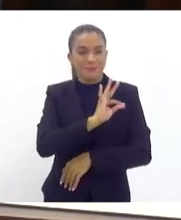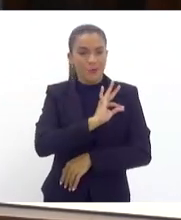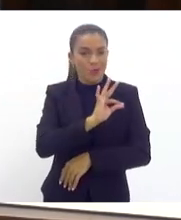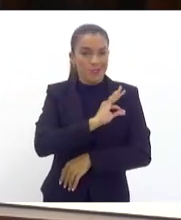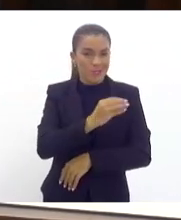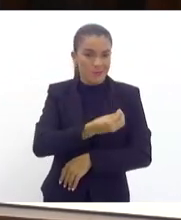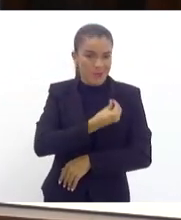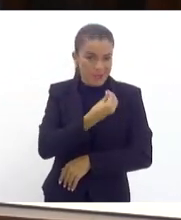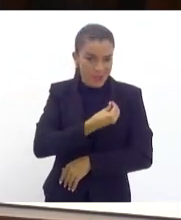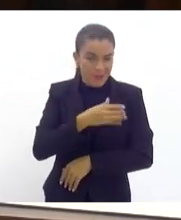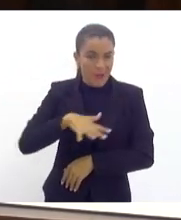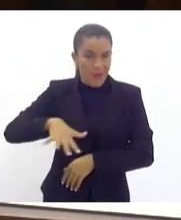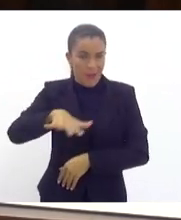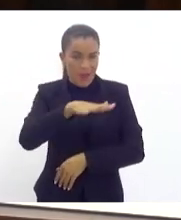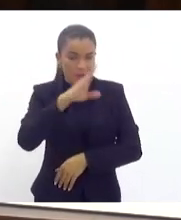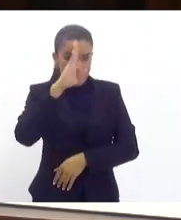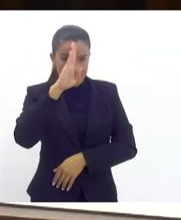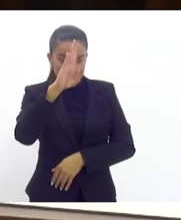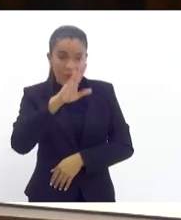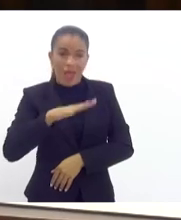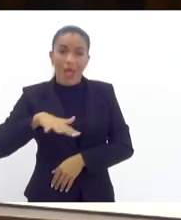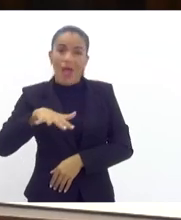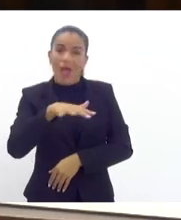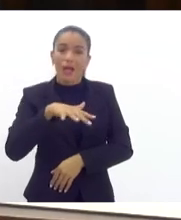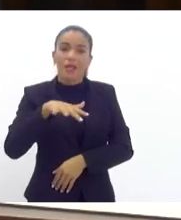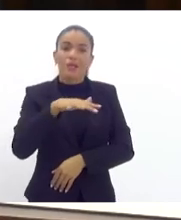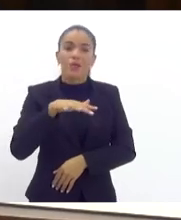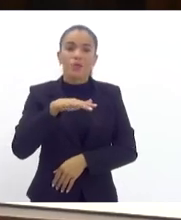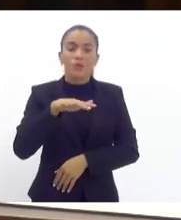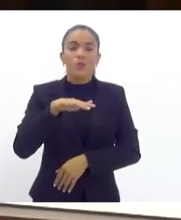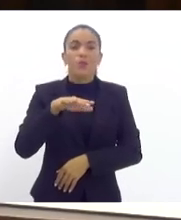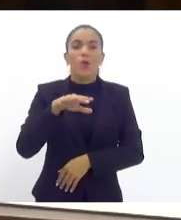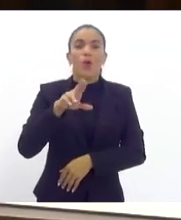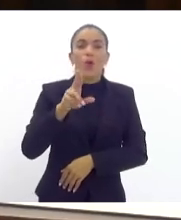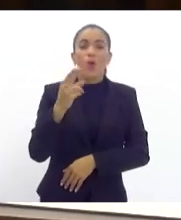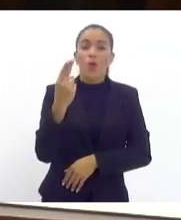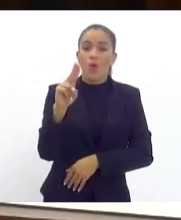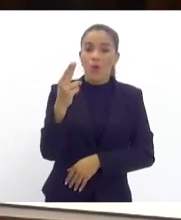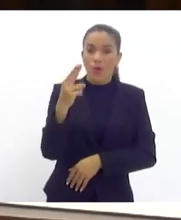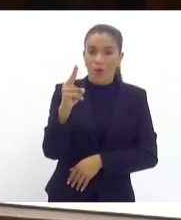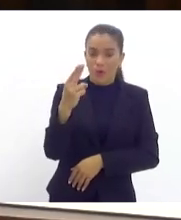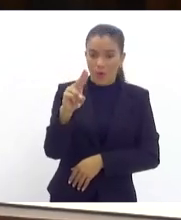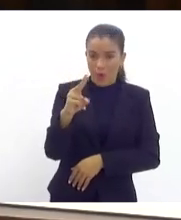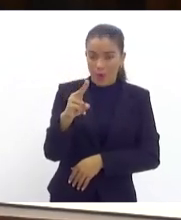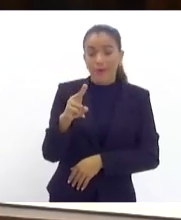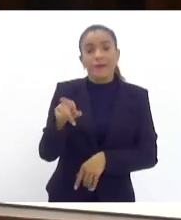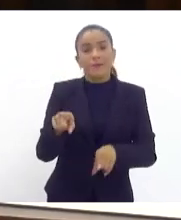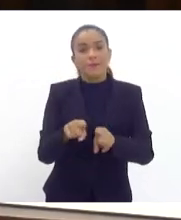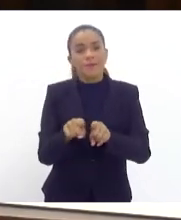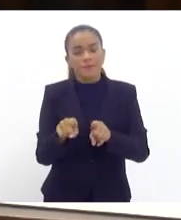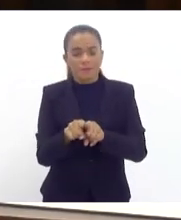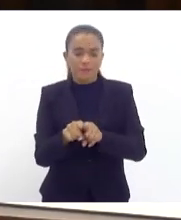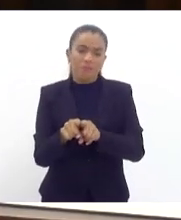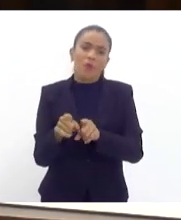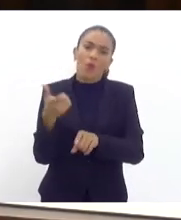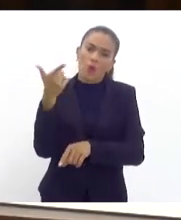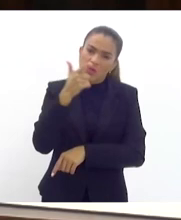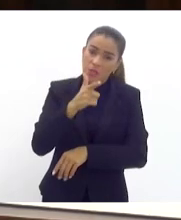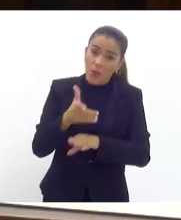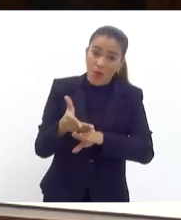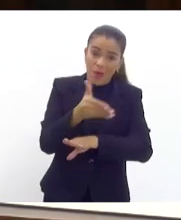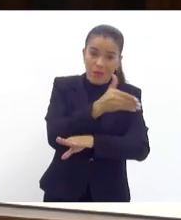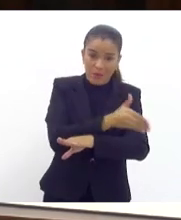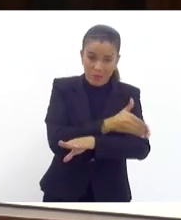uma área fundamental que é a área da região do entorno da Rua Uruguai da mesma maneira nós tínhamos feito